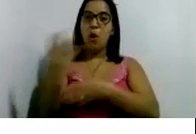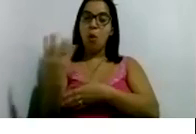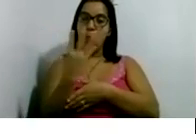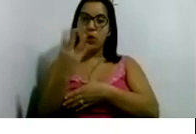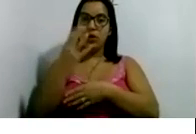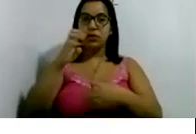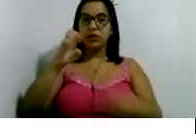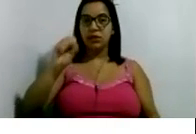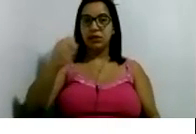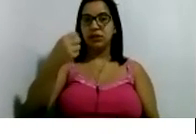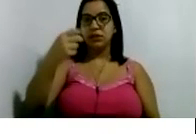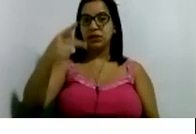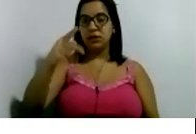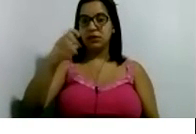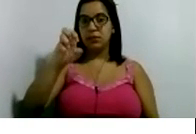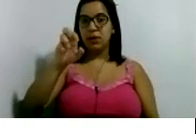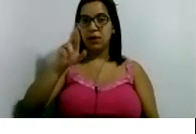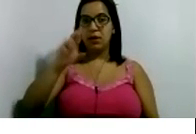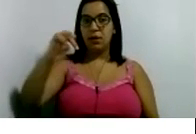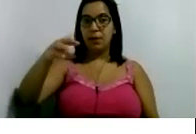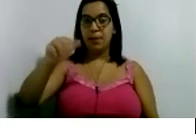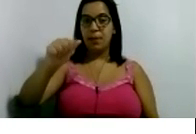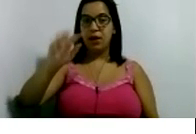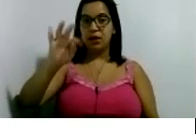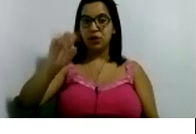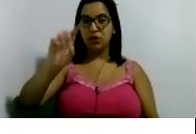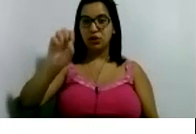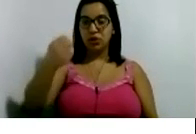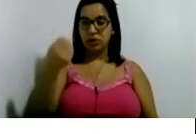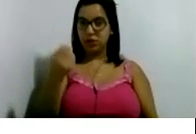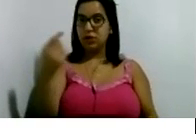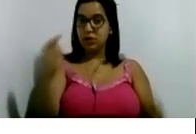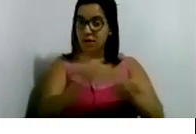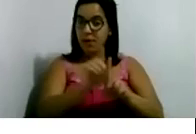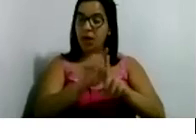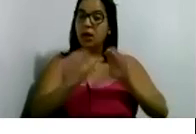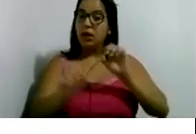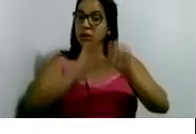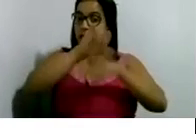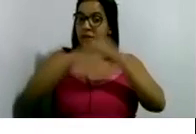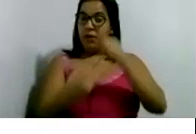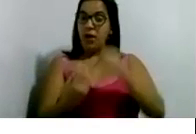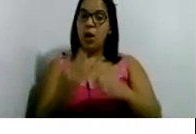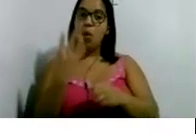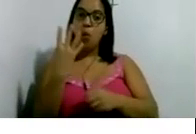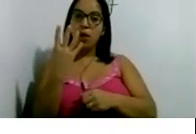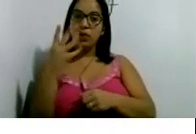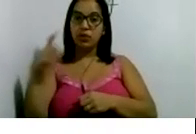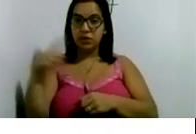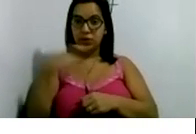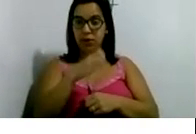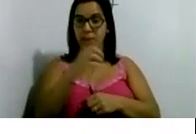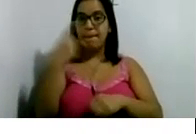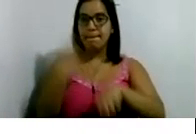espermátides haploides. E essas 4 espermátides vão se transformar em 4 espermatozoides